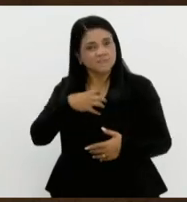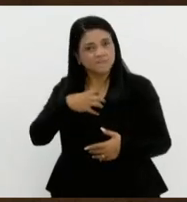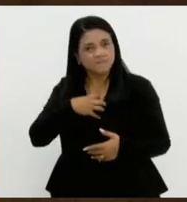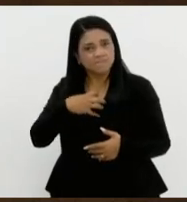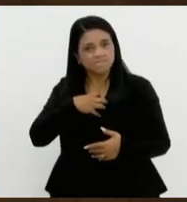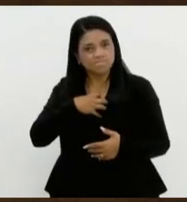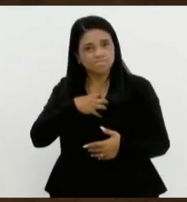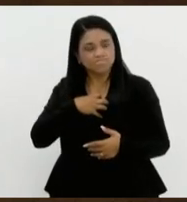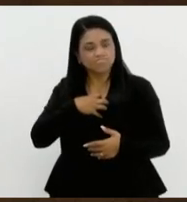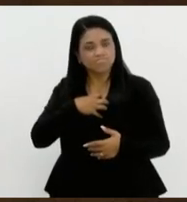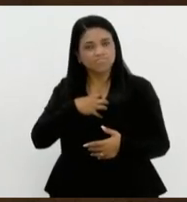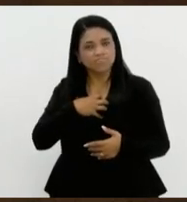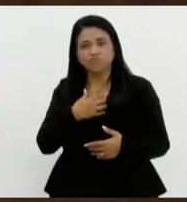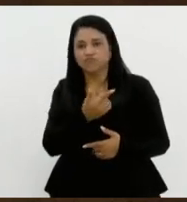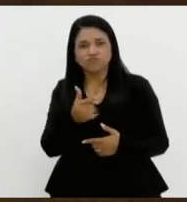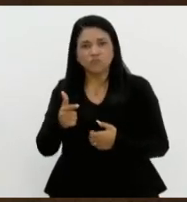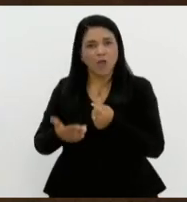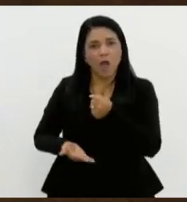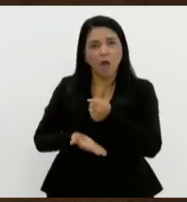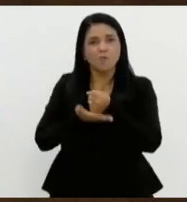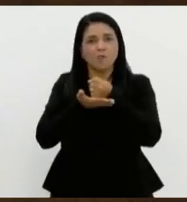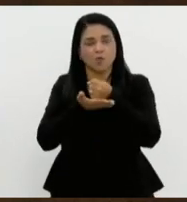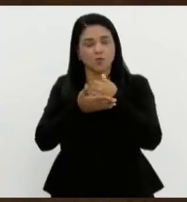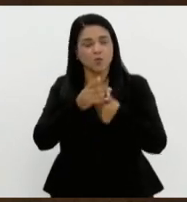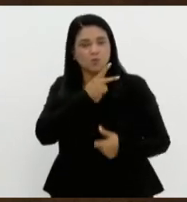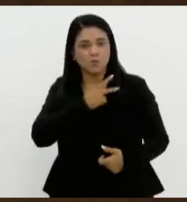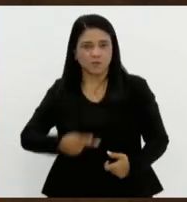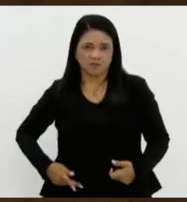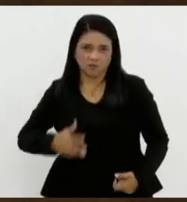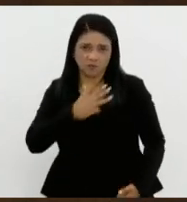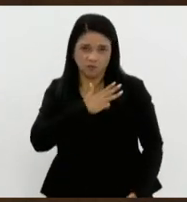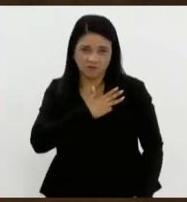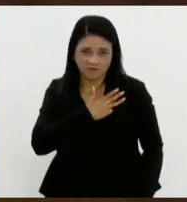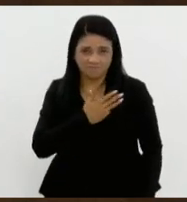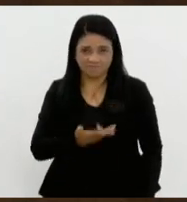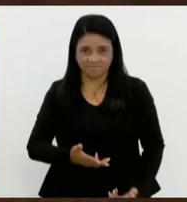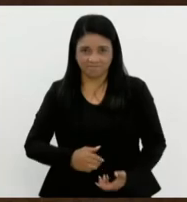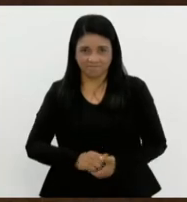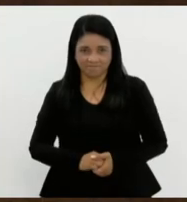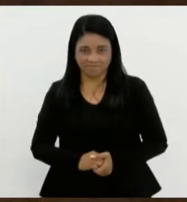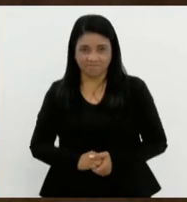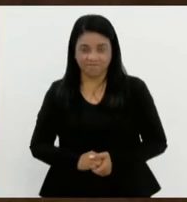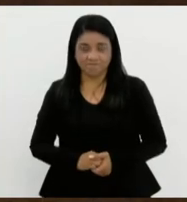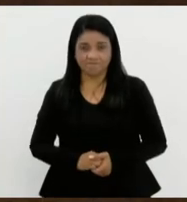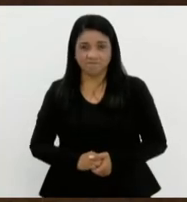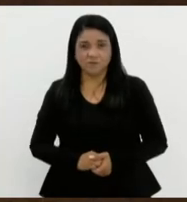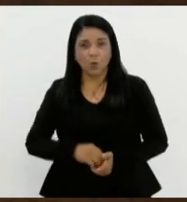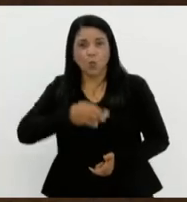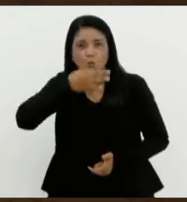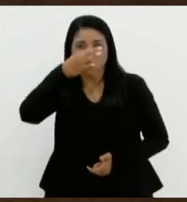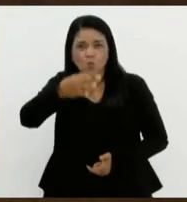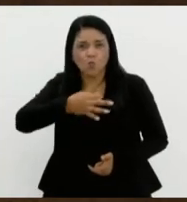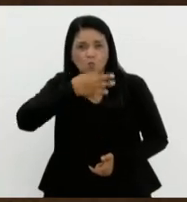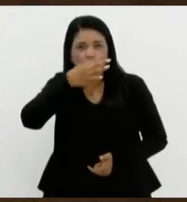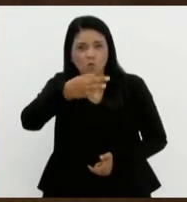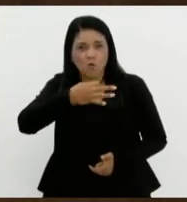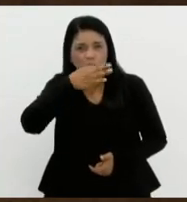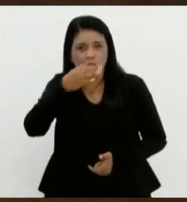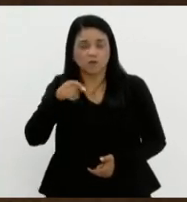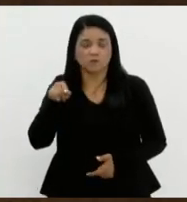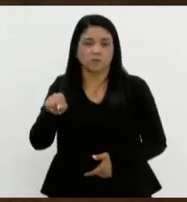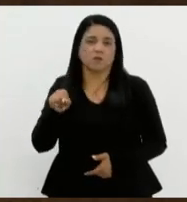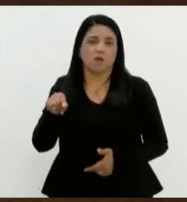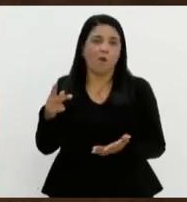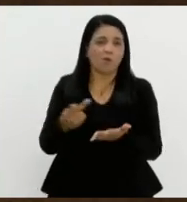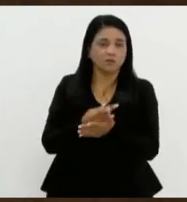sentindo-se desamparados pelo chefe de Estado brasileiro. O argumento de o que está acontecendo em Gaza, por